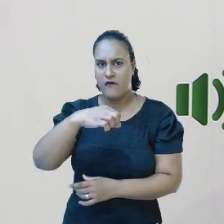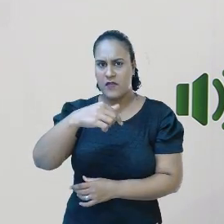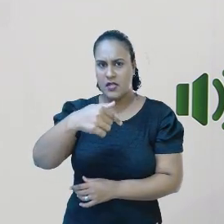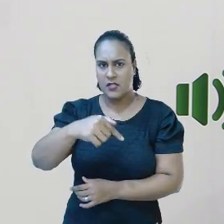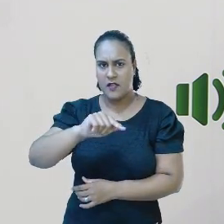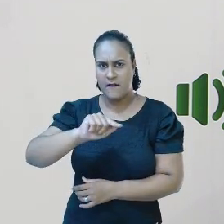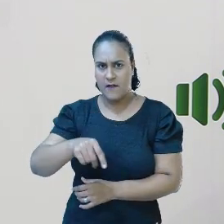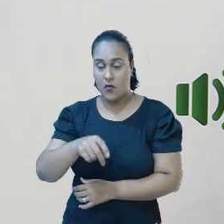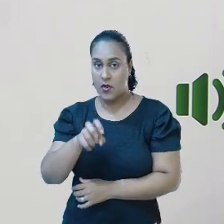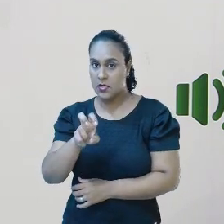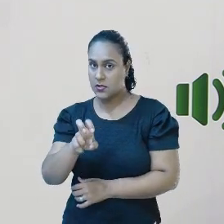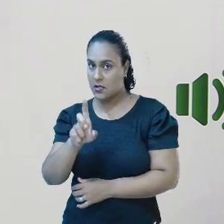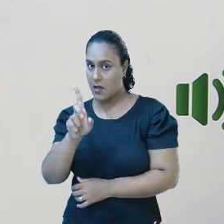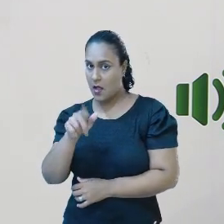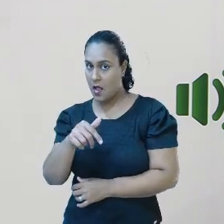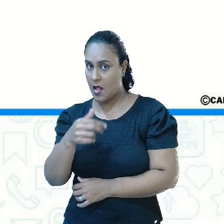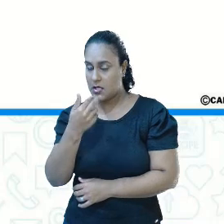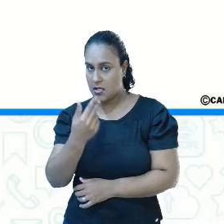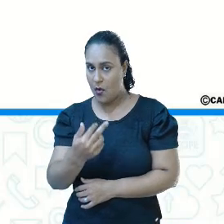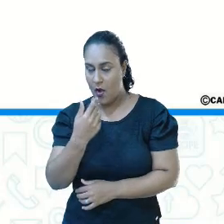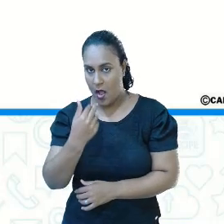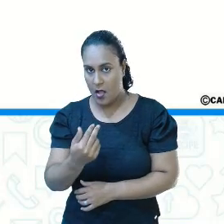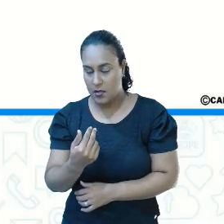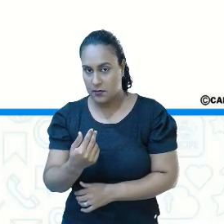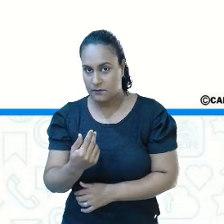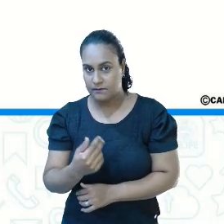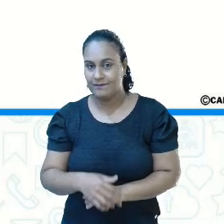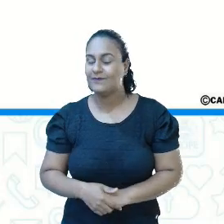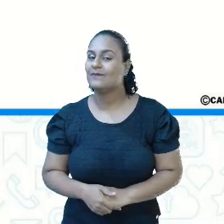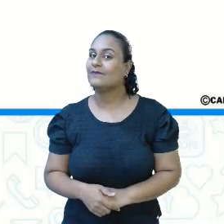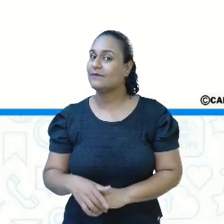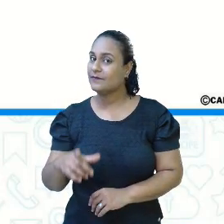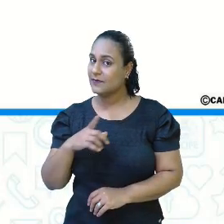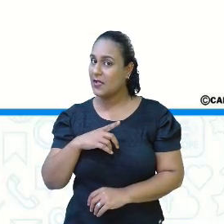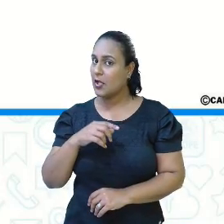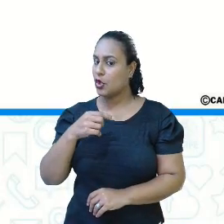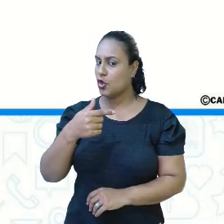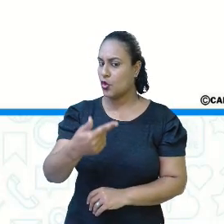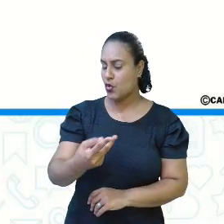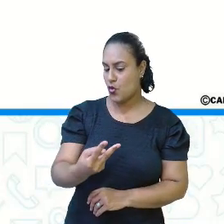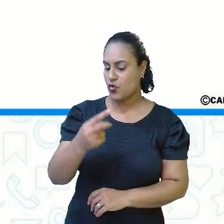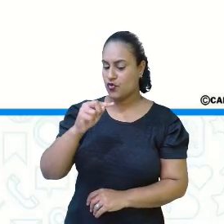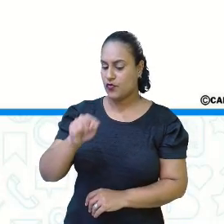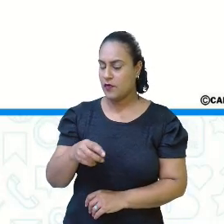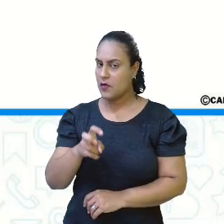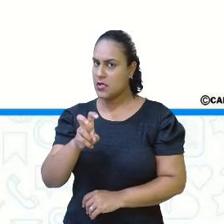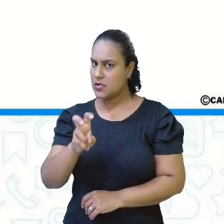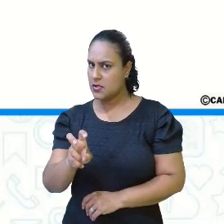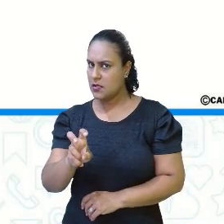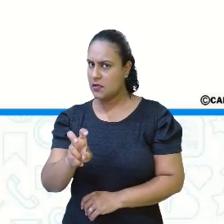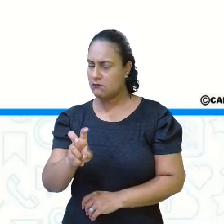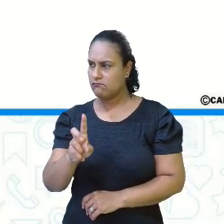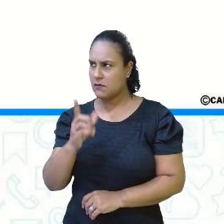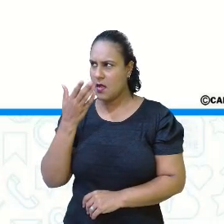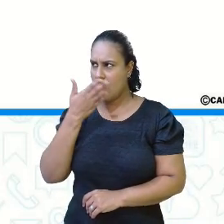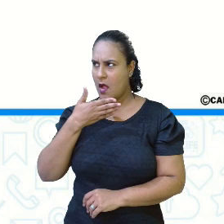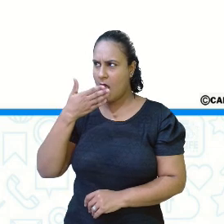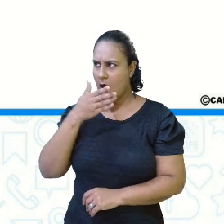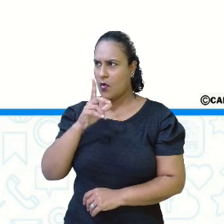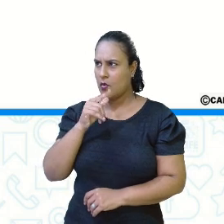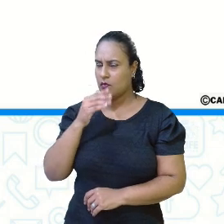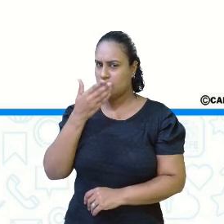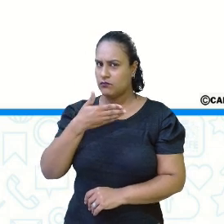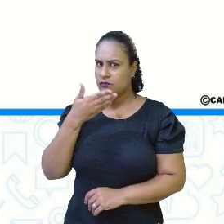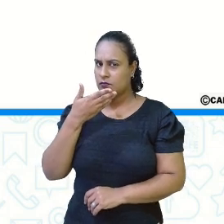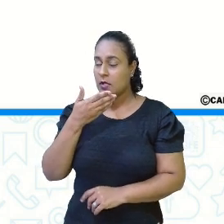97,5% é salgada, a gente não pode usar. Mas veja, tem 2,5% que é água doce. Desses